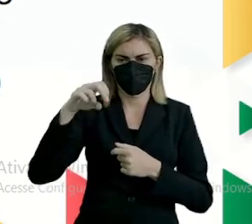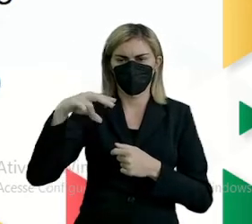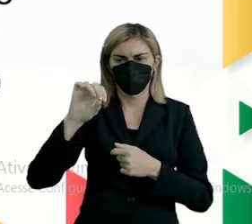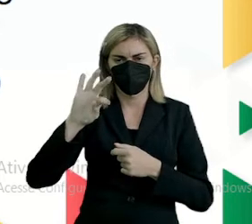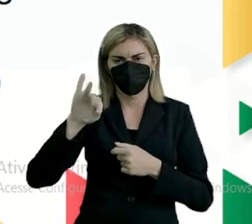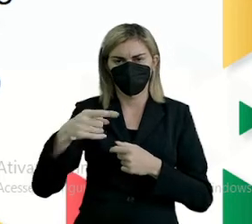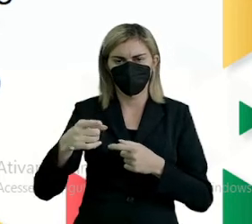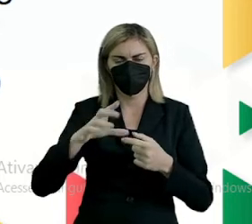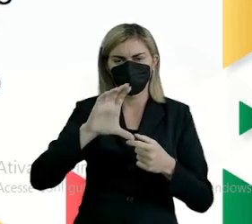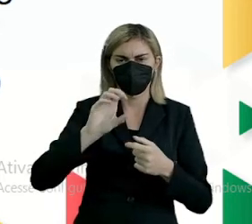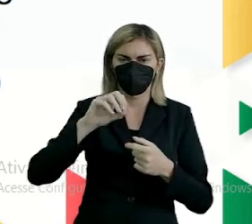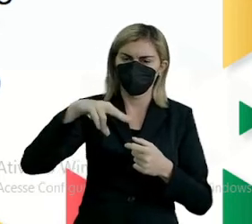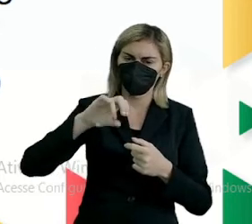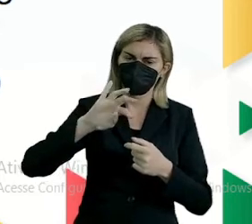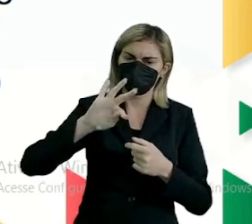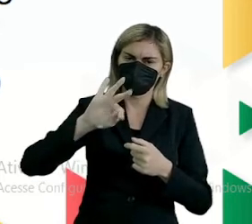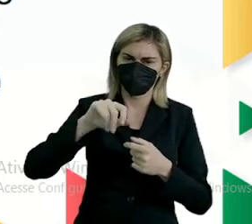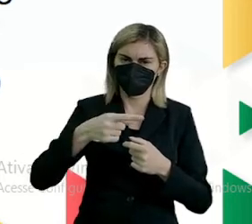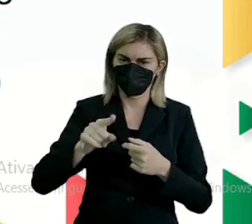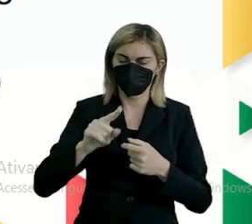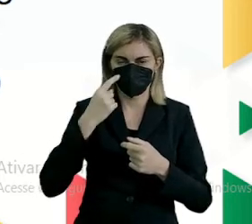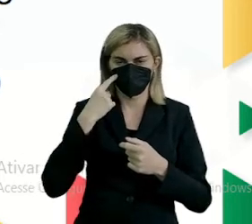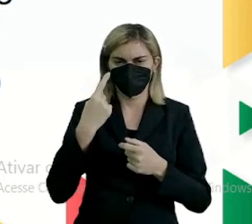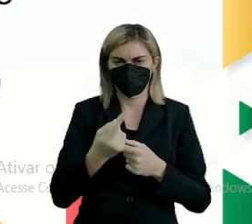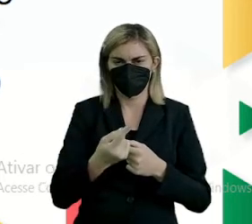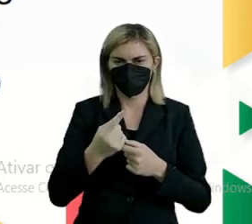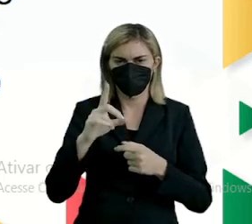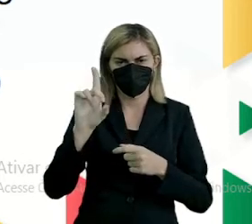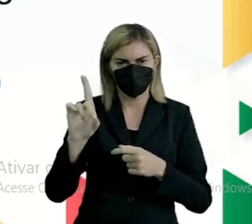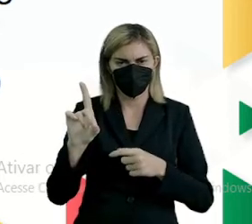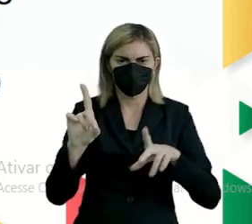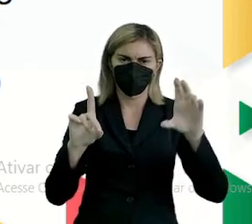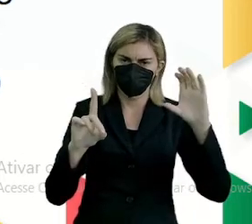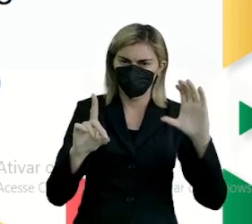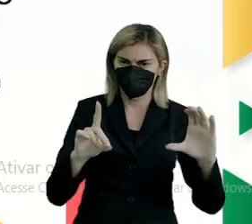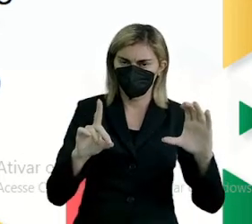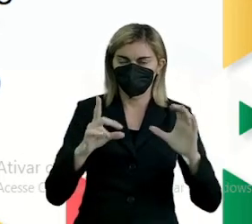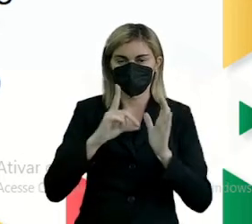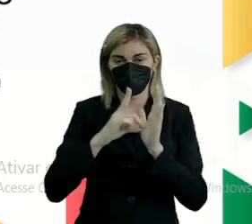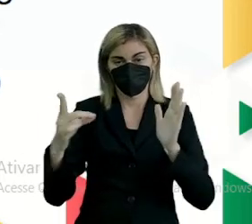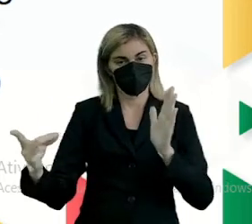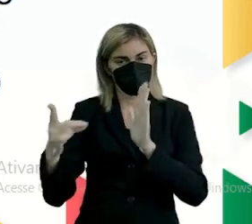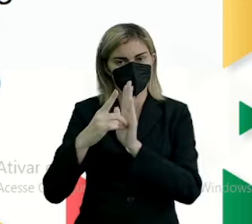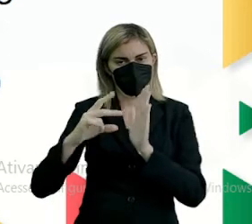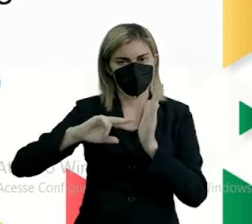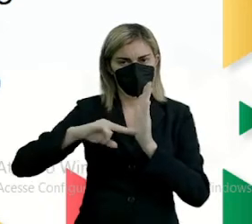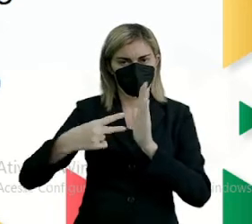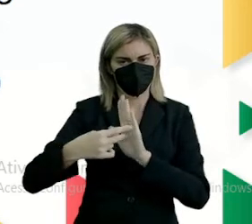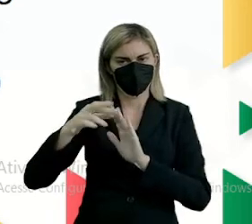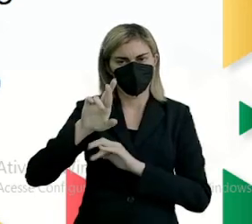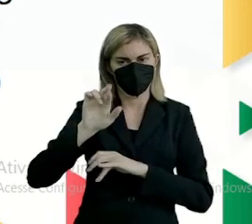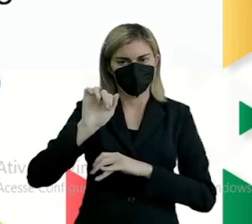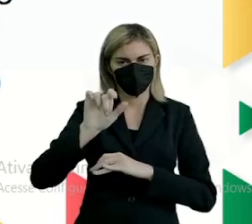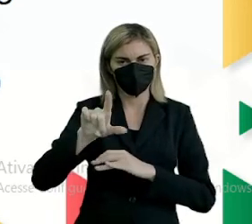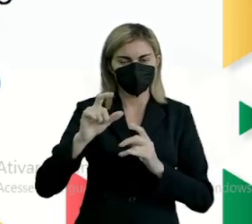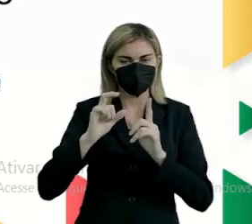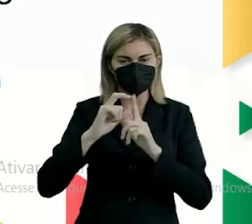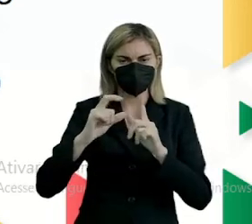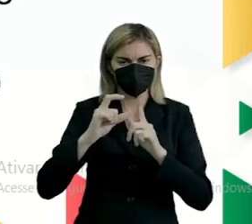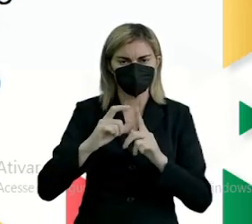E conotar. Lembrem-se, denotar de dicionário, o sentido real da